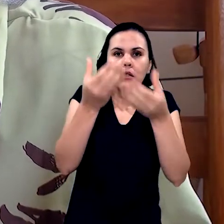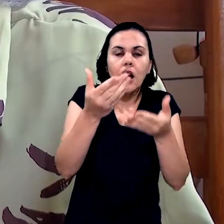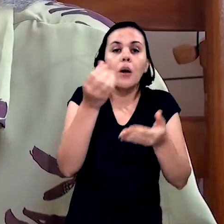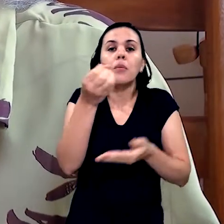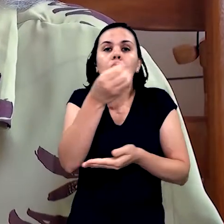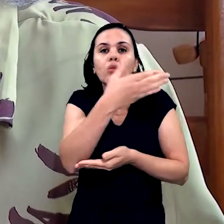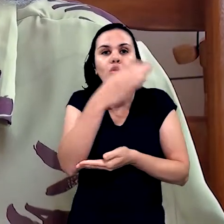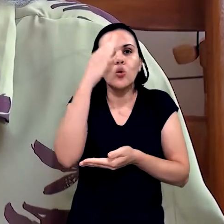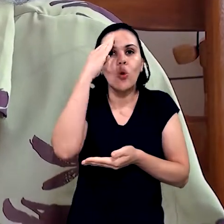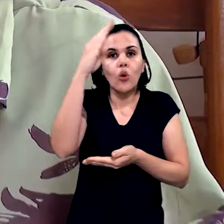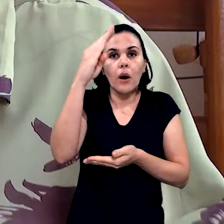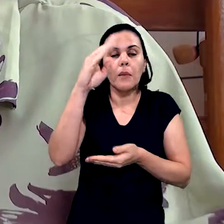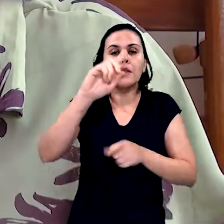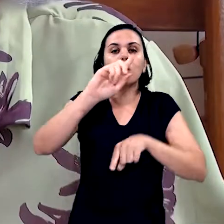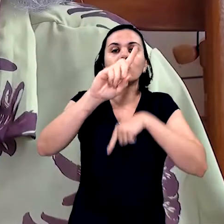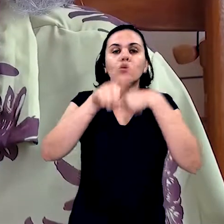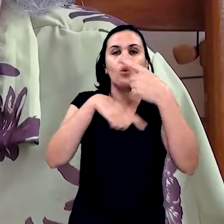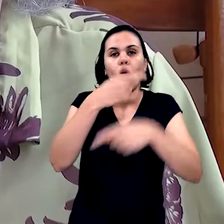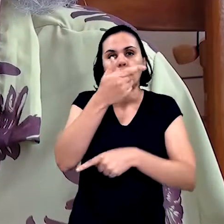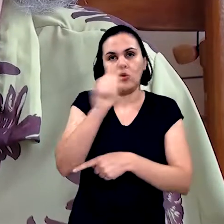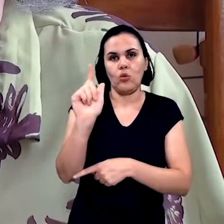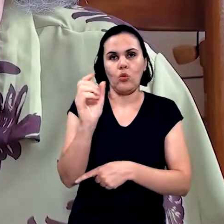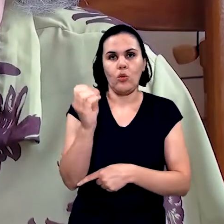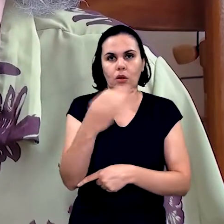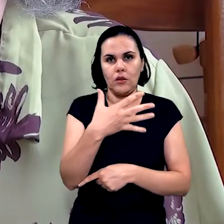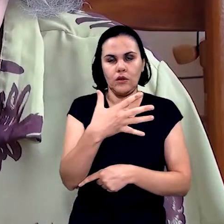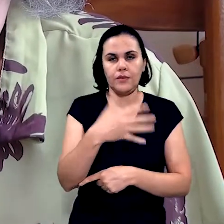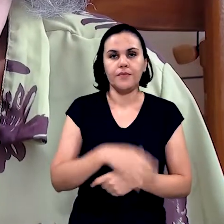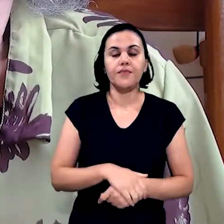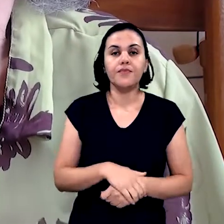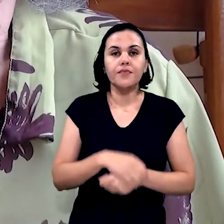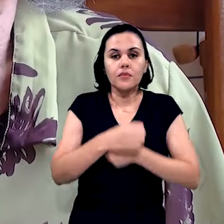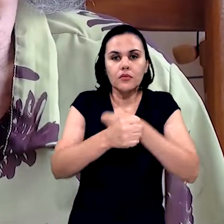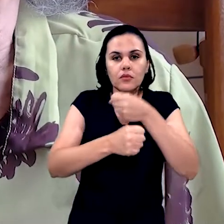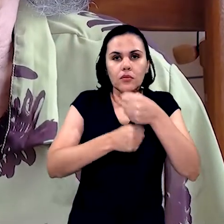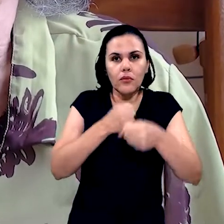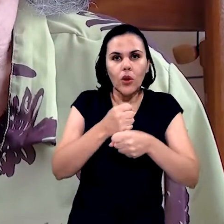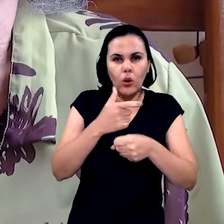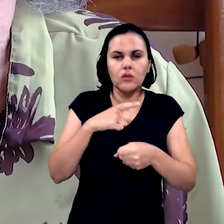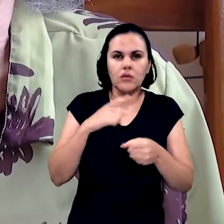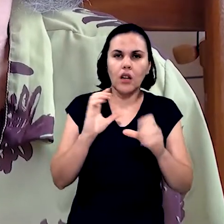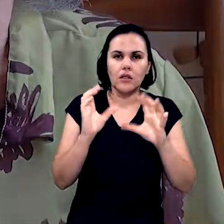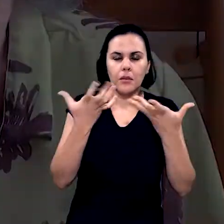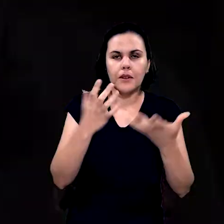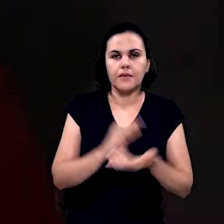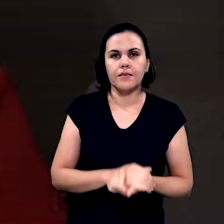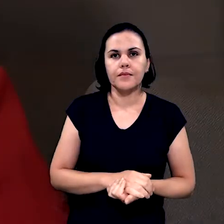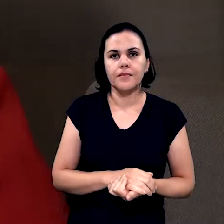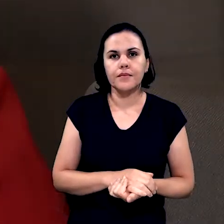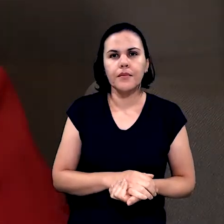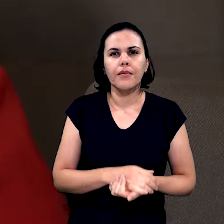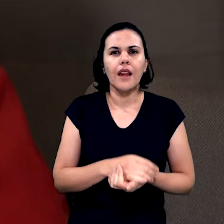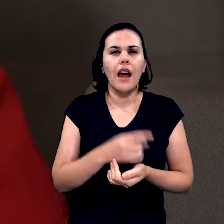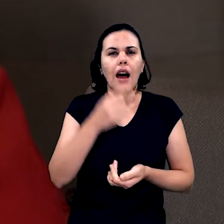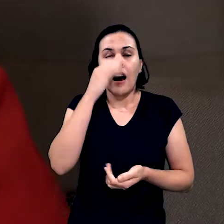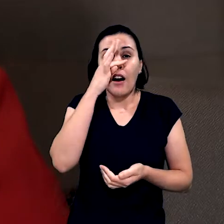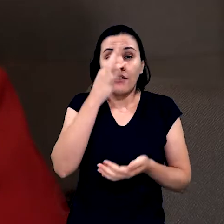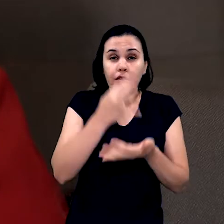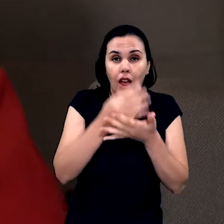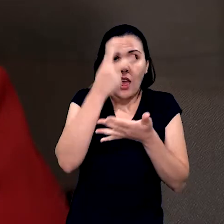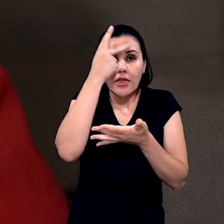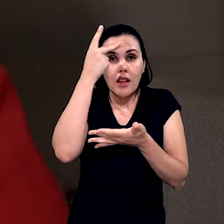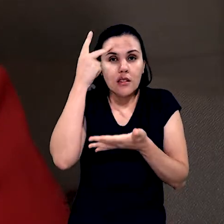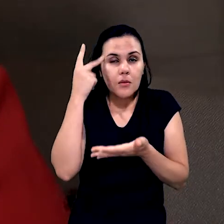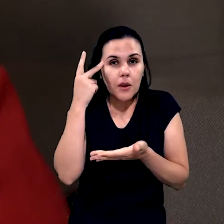sorteado. Capitão do ano que vem, do próximo ano. Tem essa cerimônia também, sabe? A